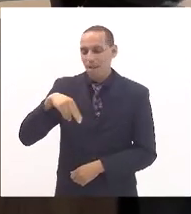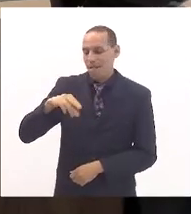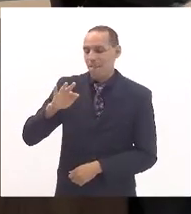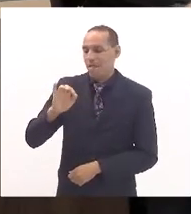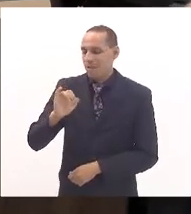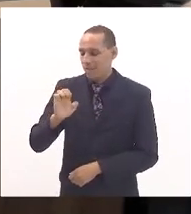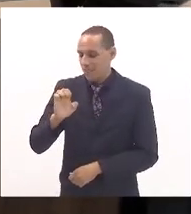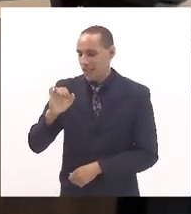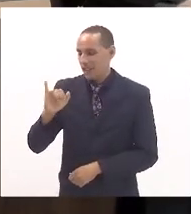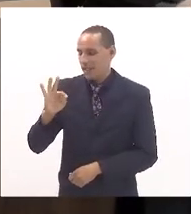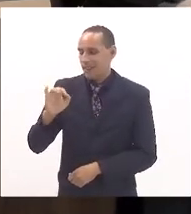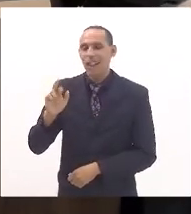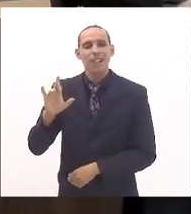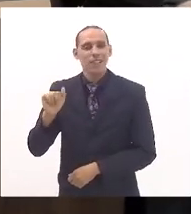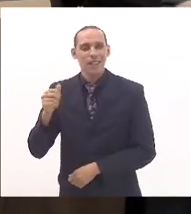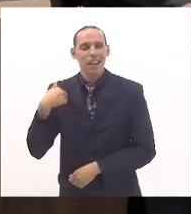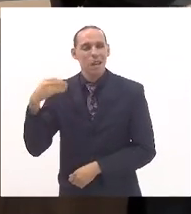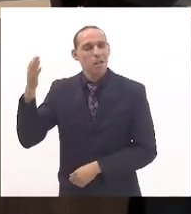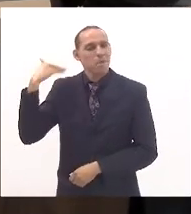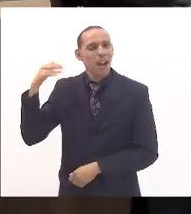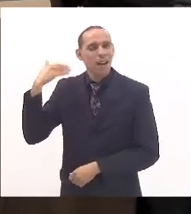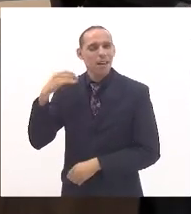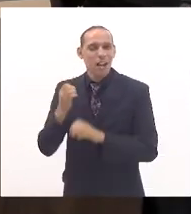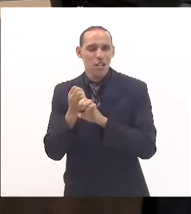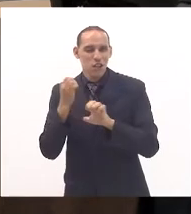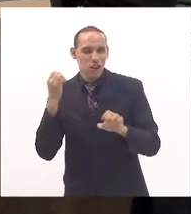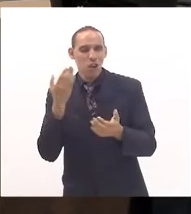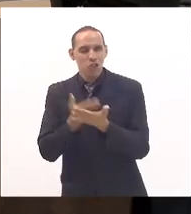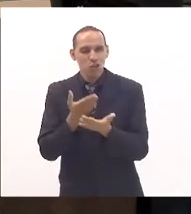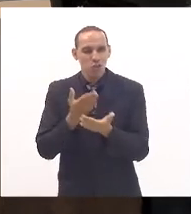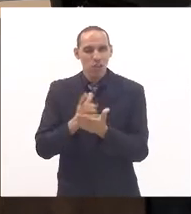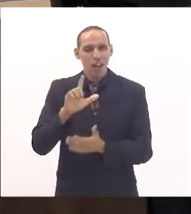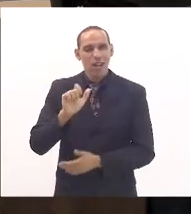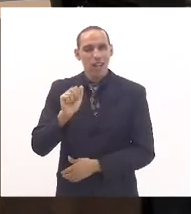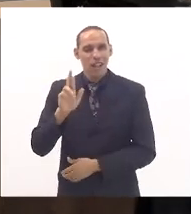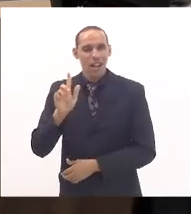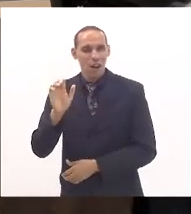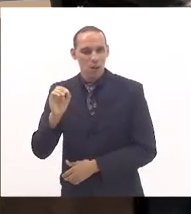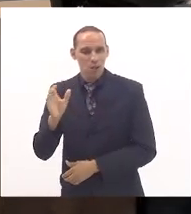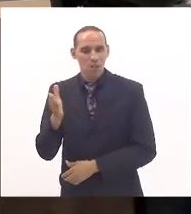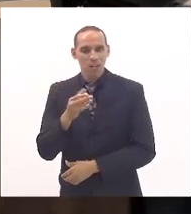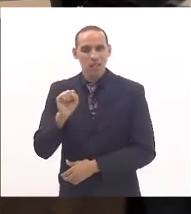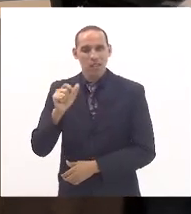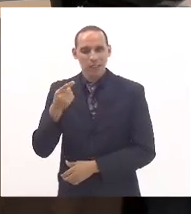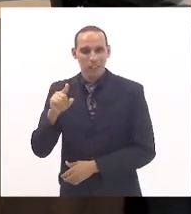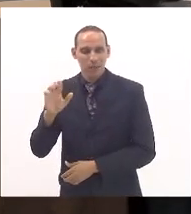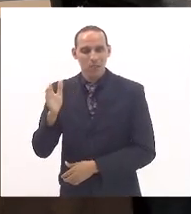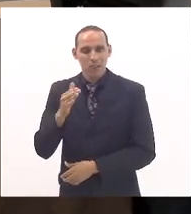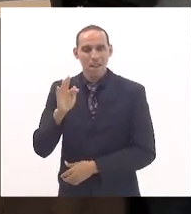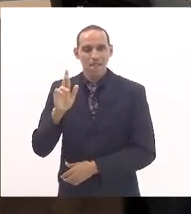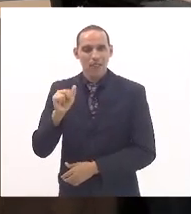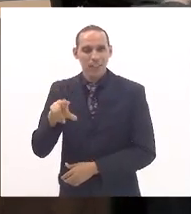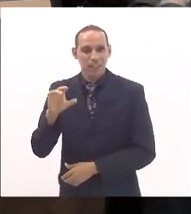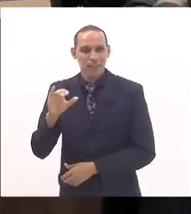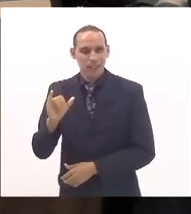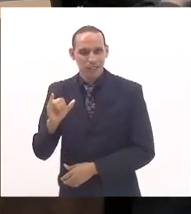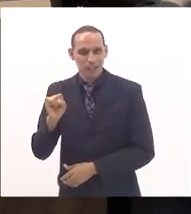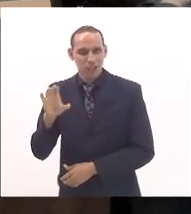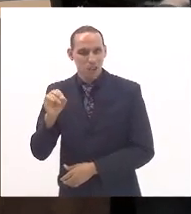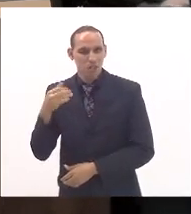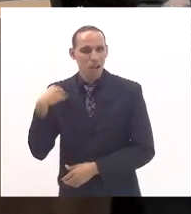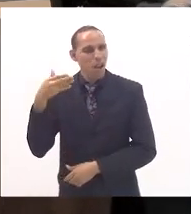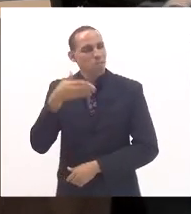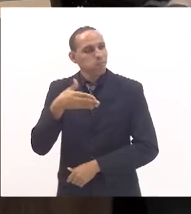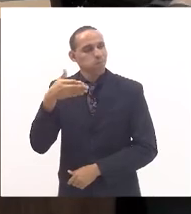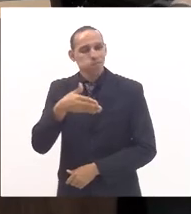frequentei quando estudava engenharia no Largo de São Francisco, e a dona da